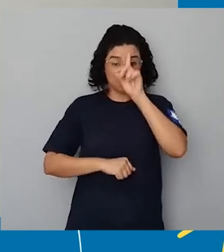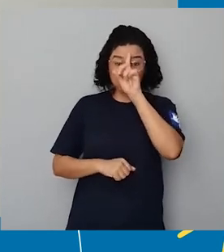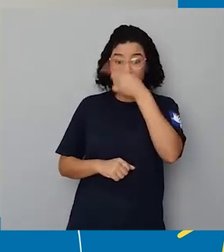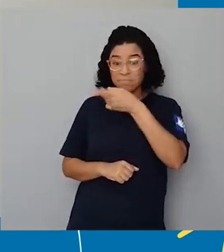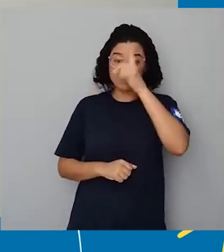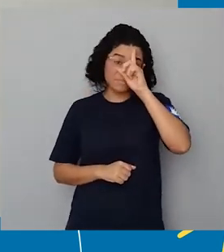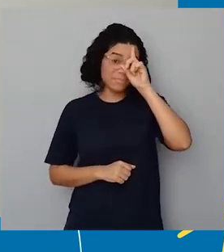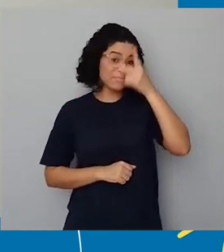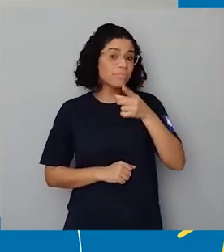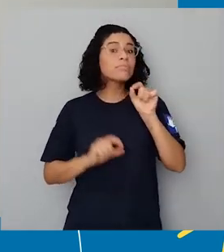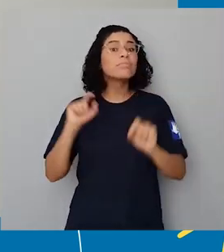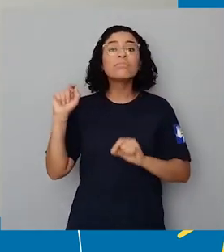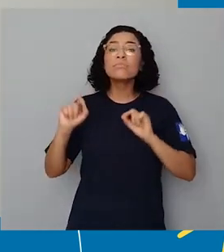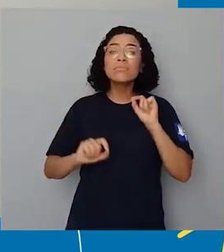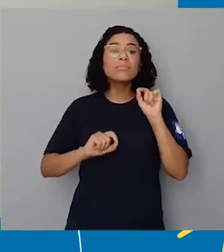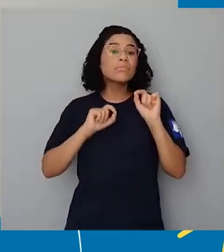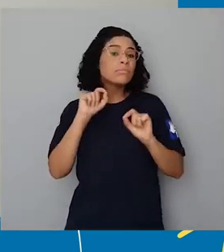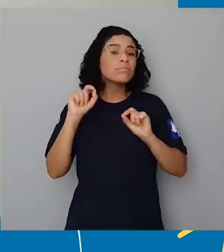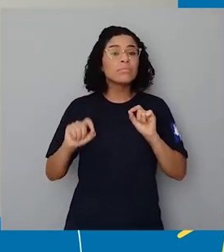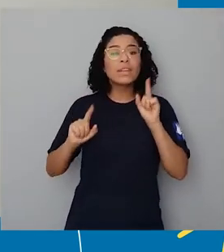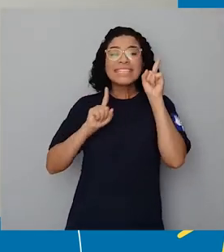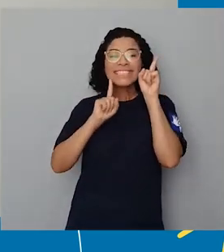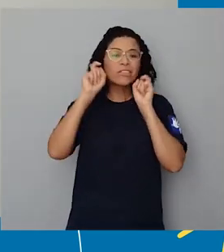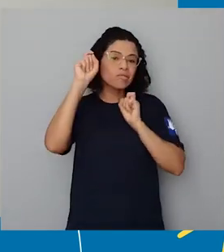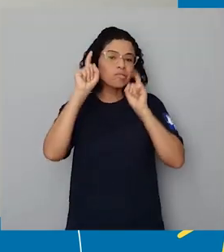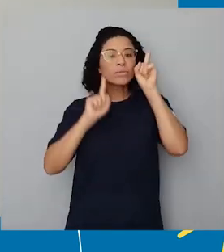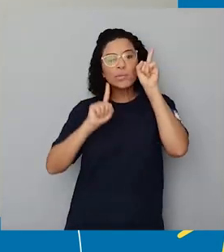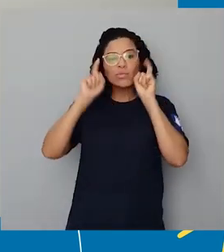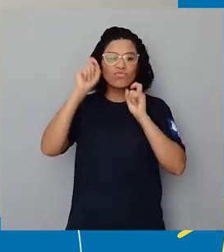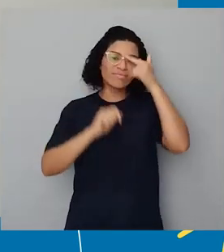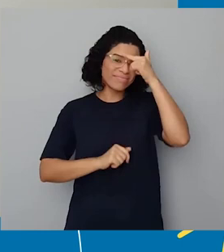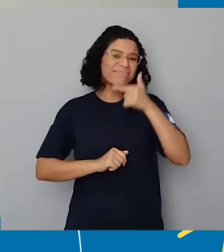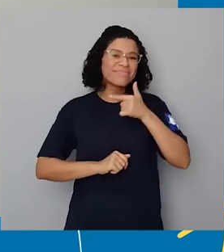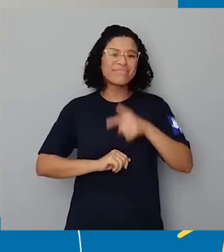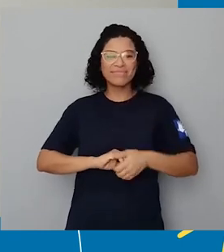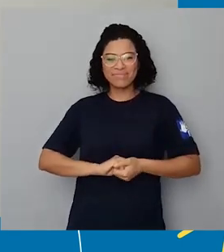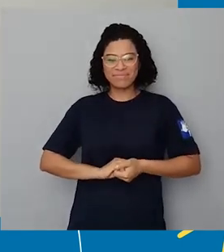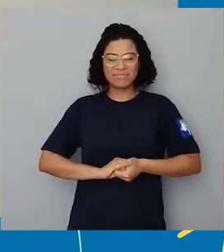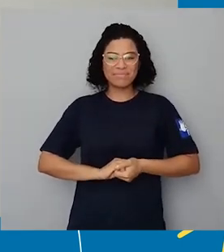mandou fazer o quê? Uma careta bem feiosa.